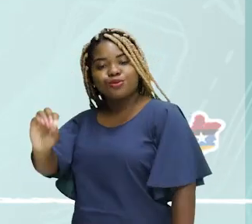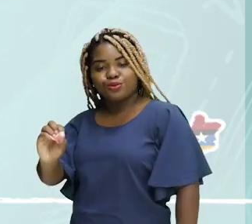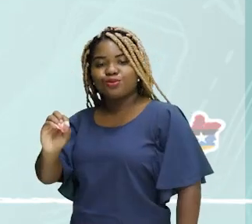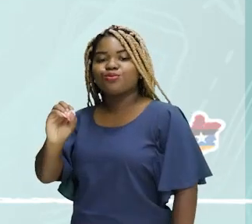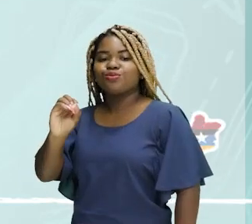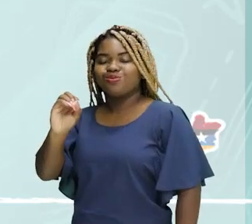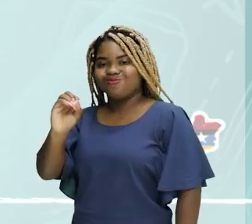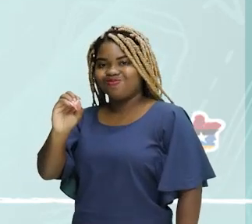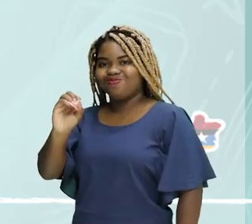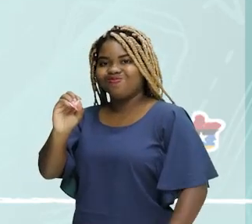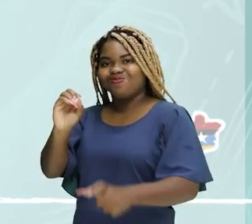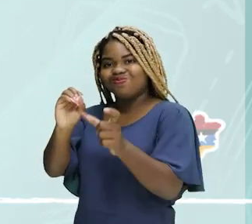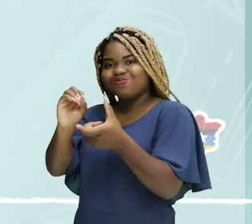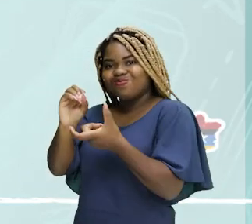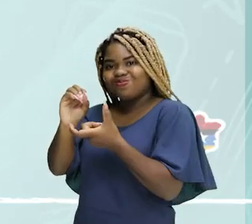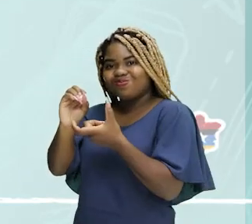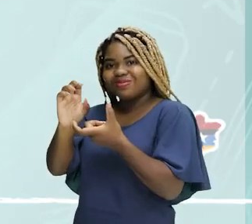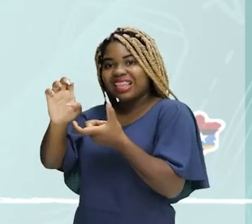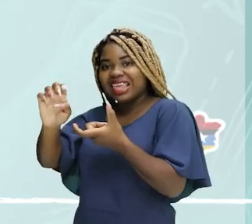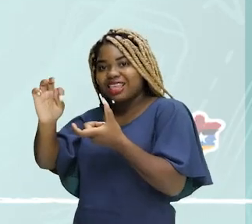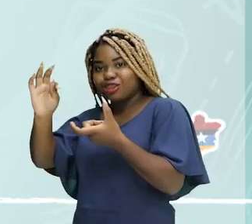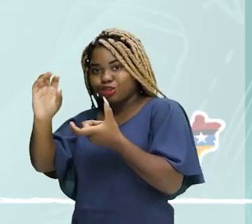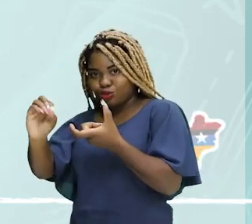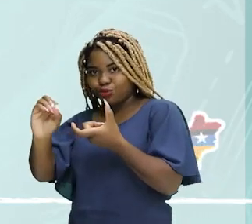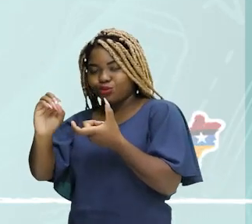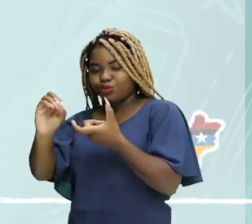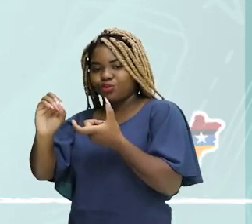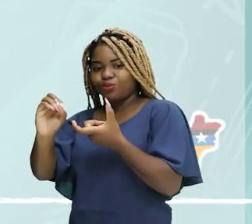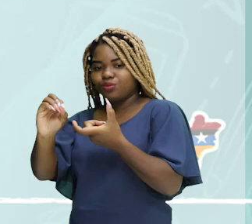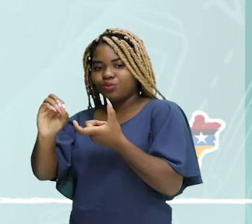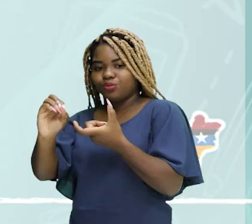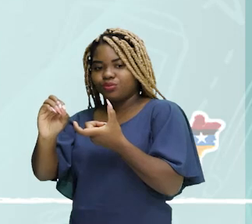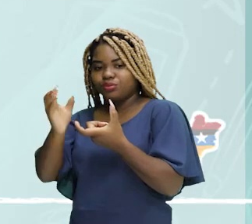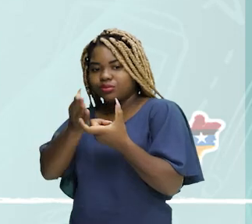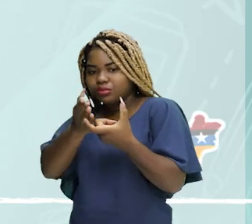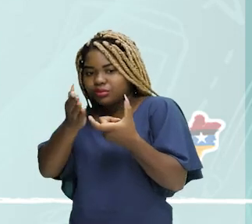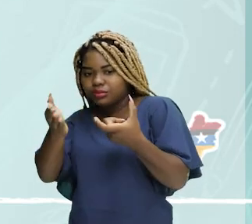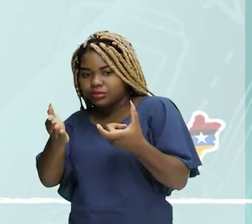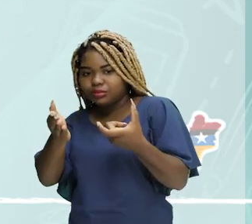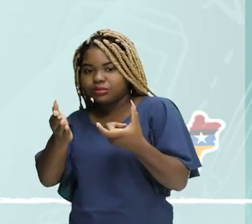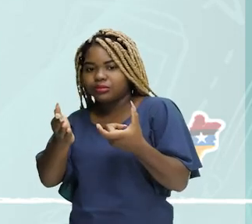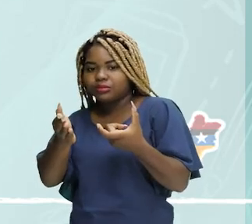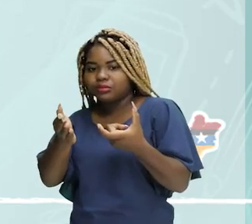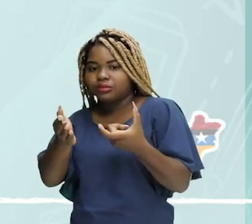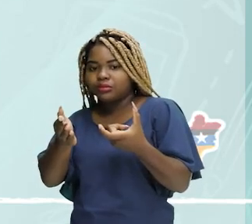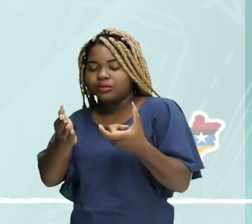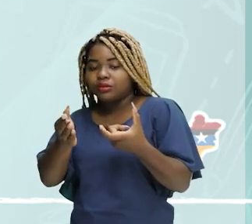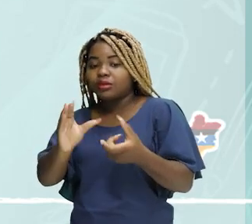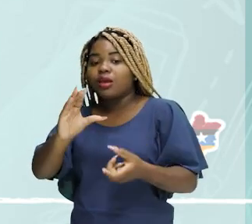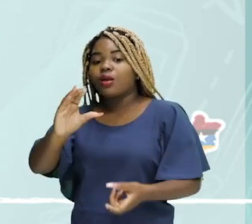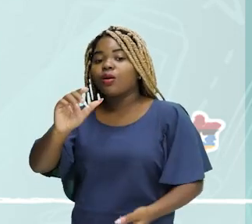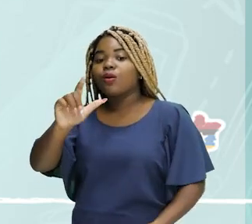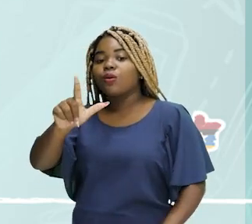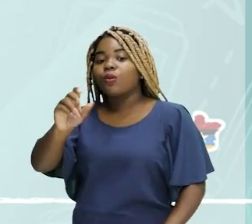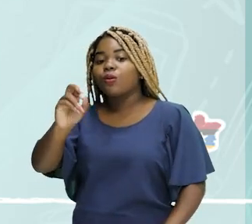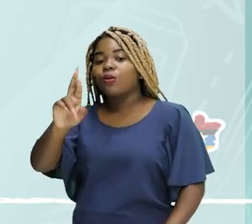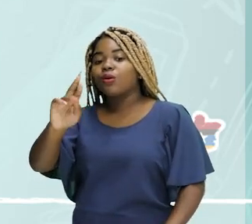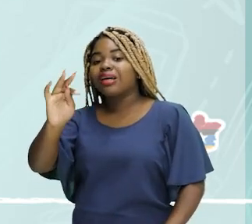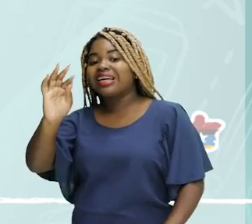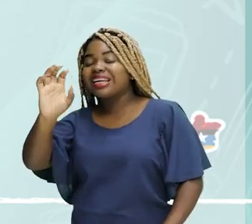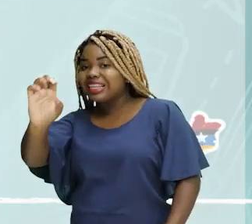na terminação do ânion. Então, vai ficar cloreto de sódio.